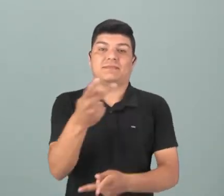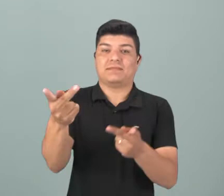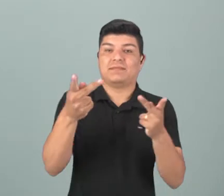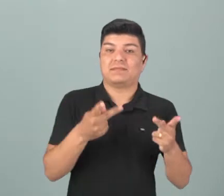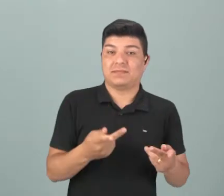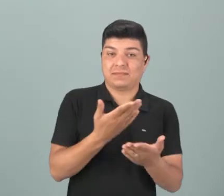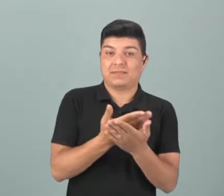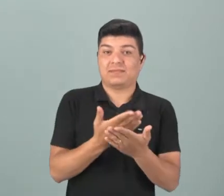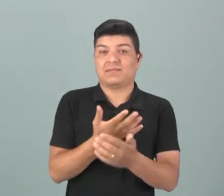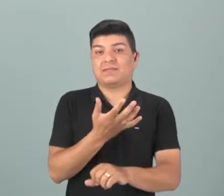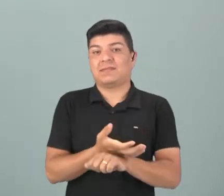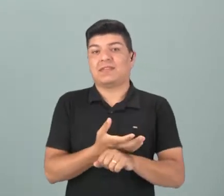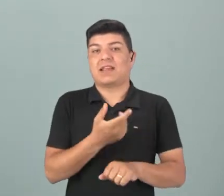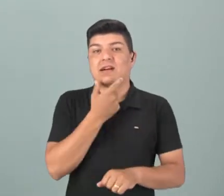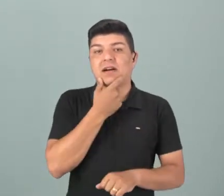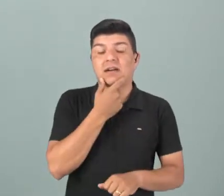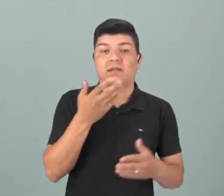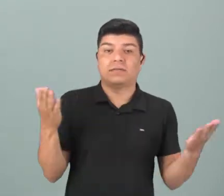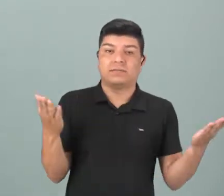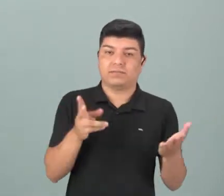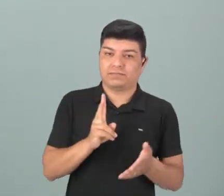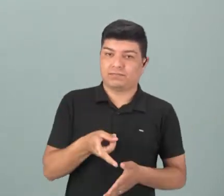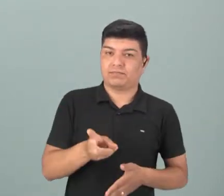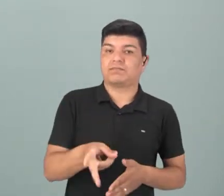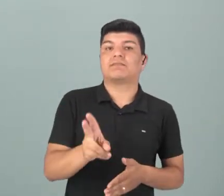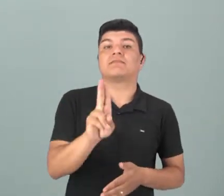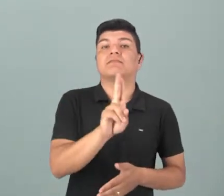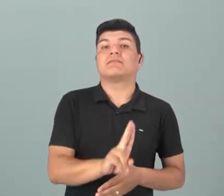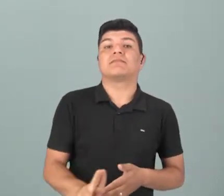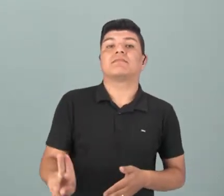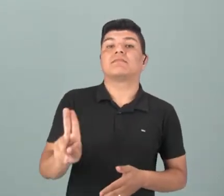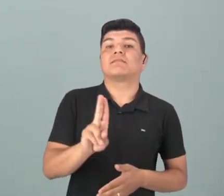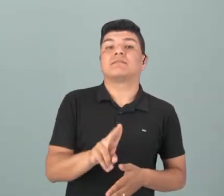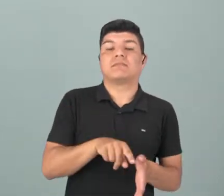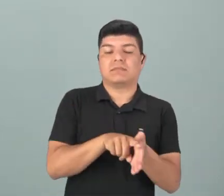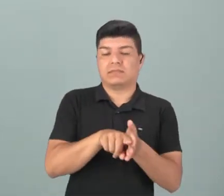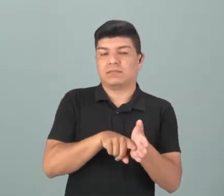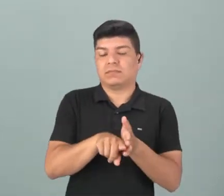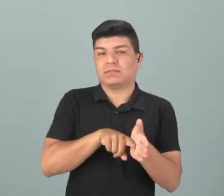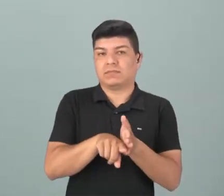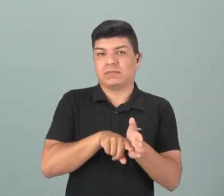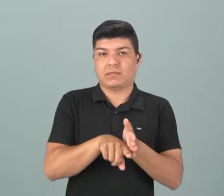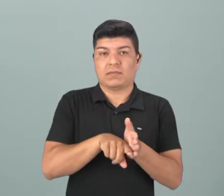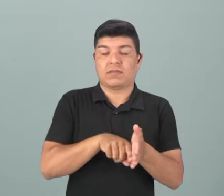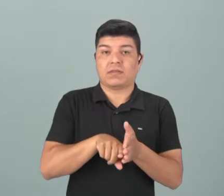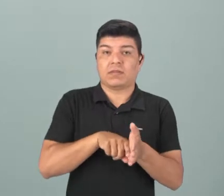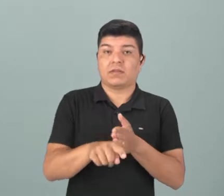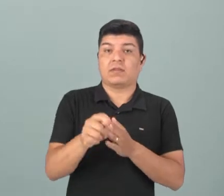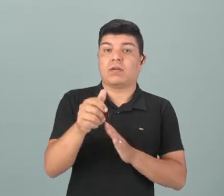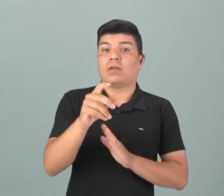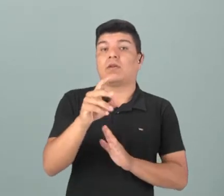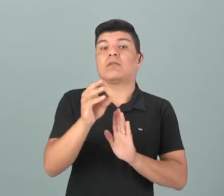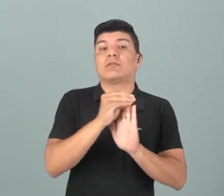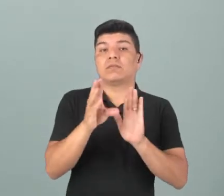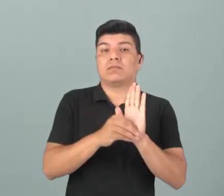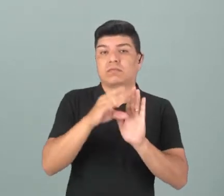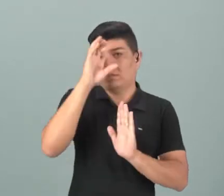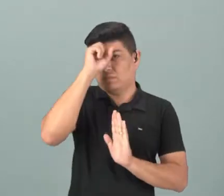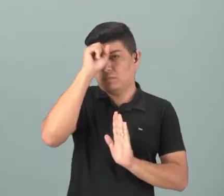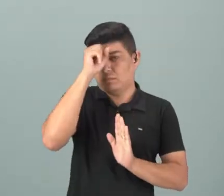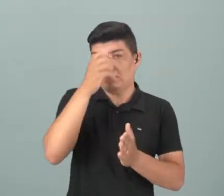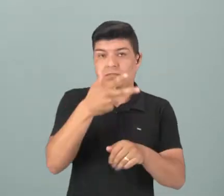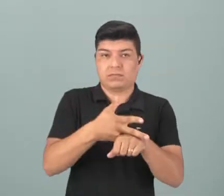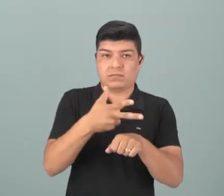sejam bem vindos a nossa aula de inglês hoje nós vamos continuar trabalhando um pouquinho com revisão vamos revisar um pouco dos conteúdos Que Nós aprendemos